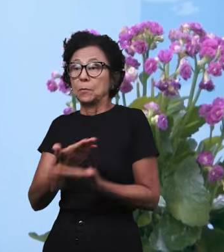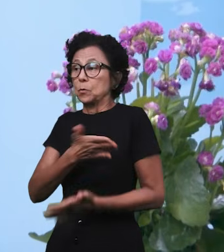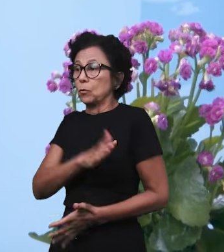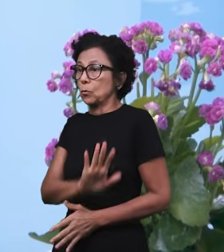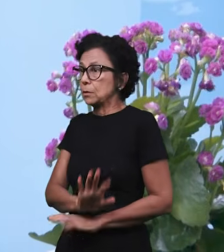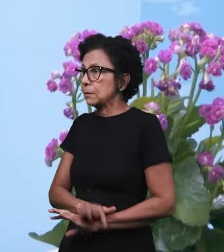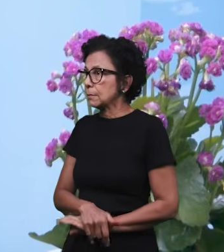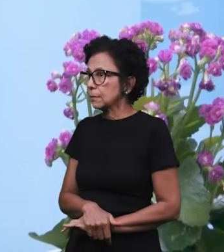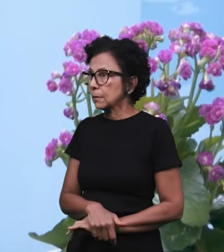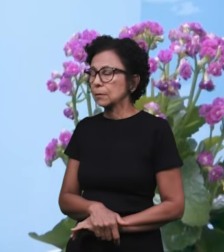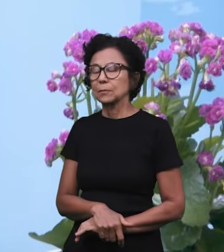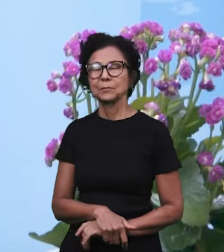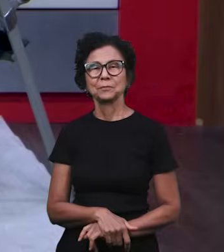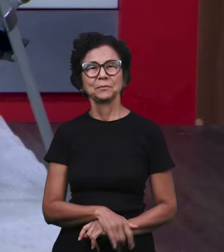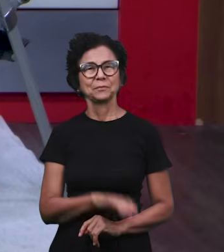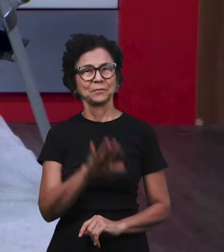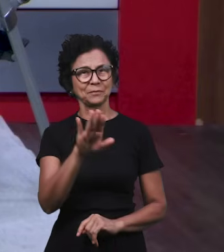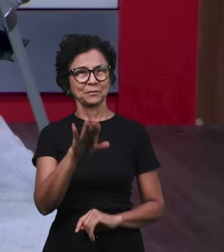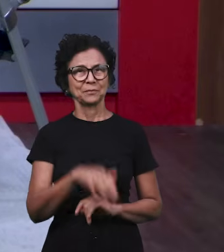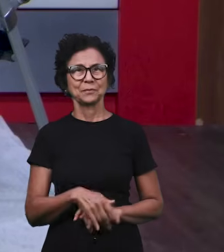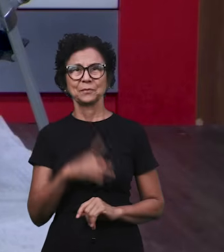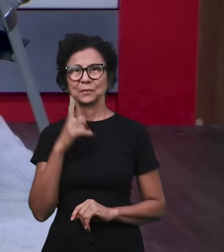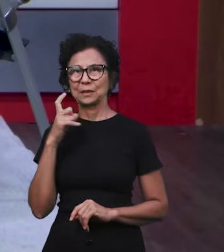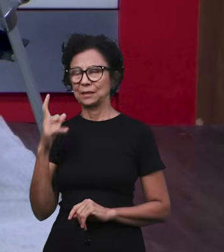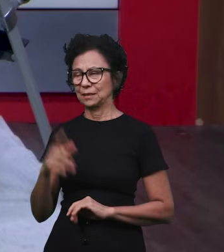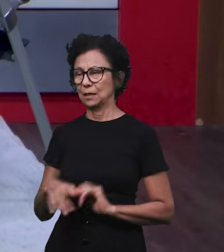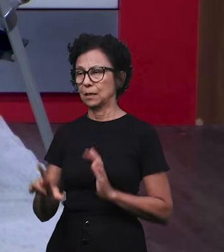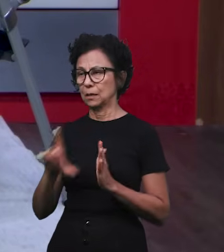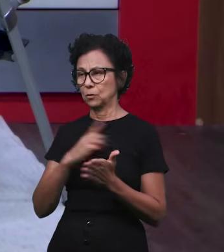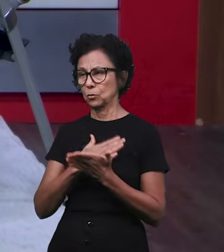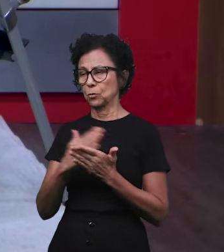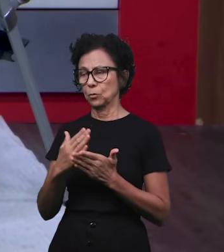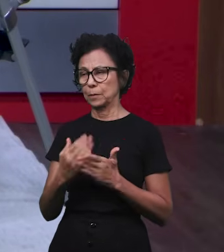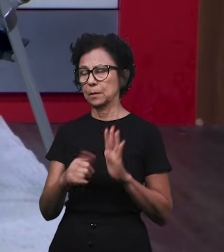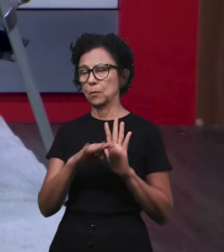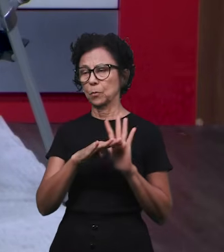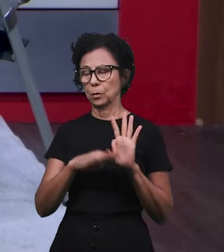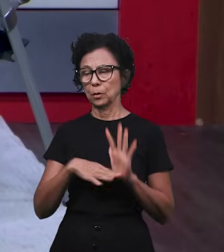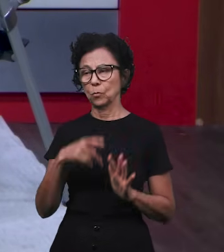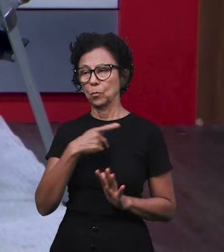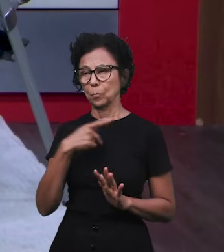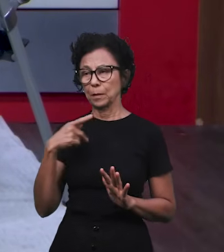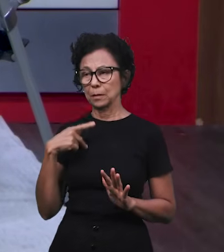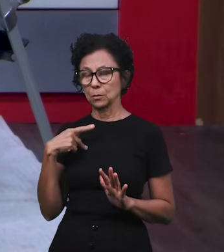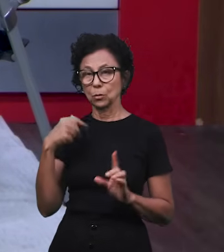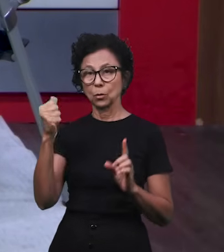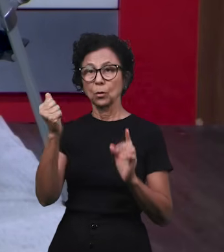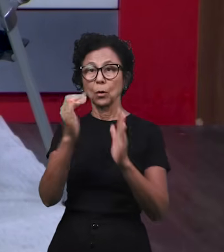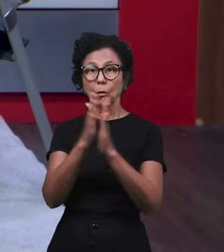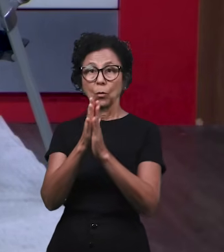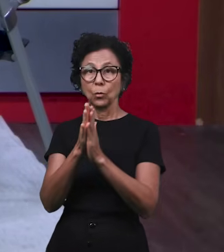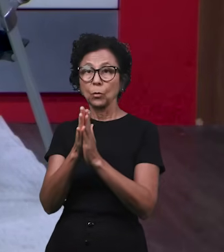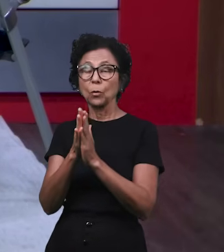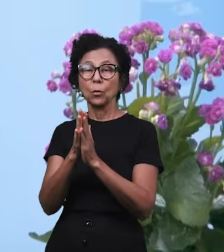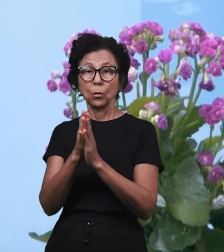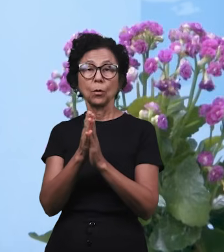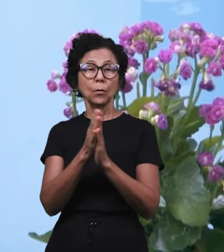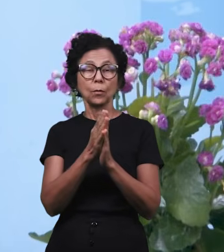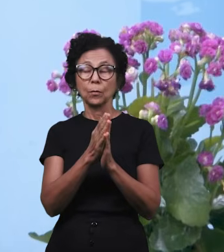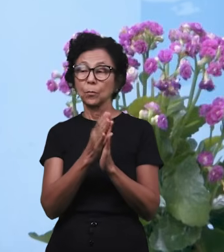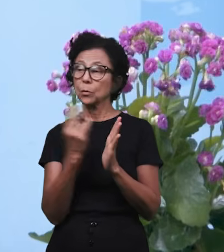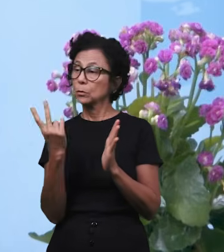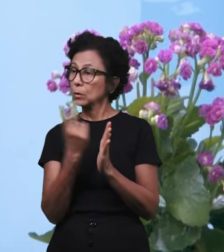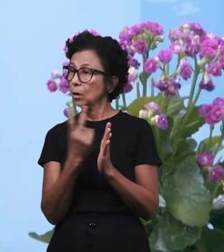programa, o pastor orou pela gente. Sim, exatamente. Todo o trabalho nessa obra, a gente recebe oração. Então, você está debaixo da proteção do